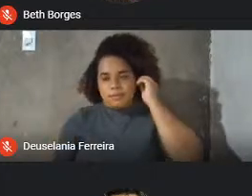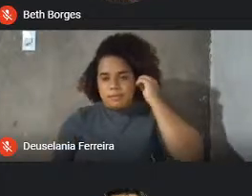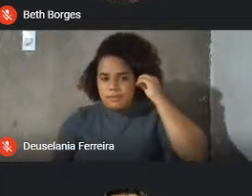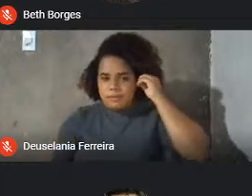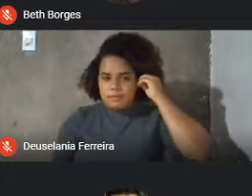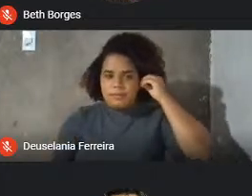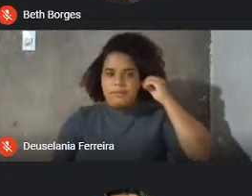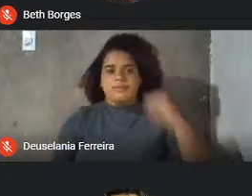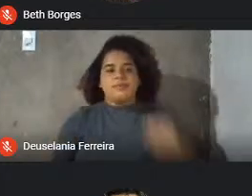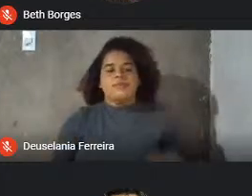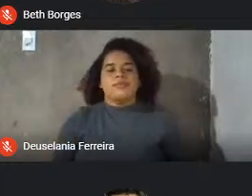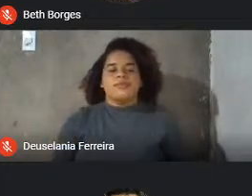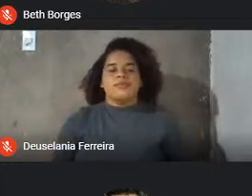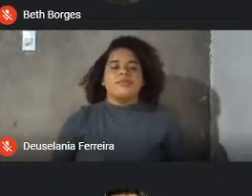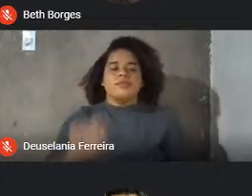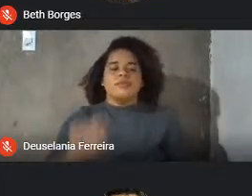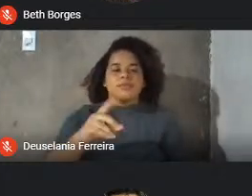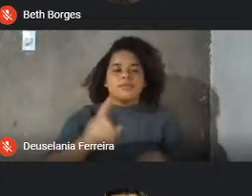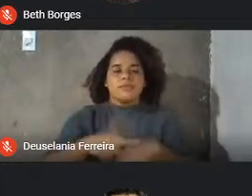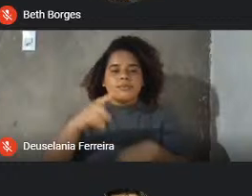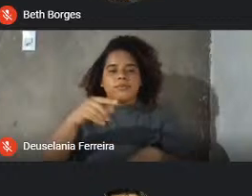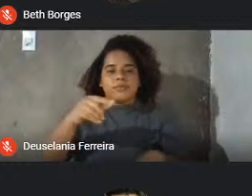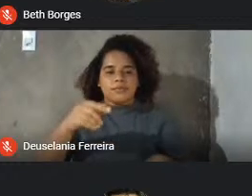Tá. Só mais uma vez, Rafael.